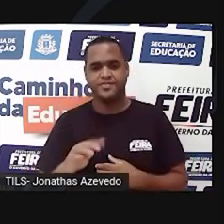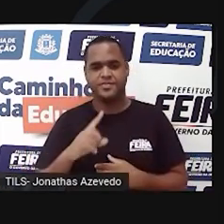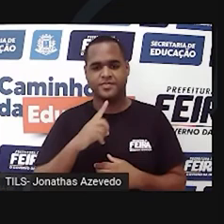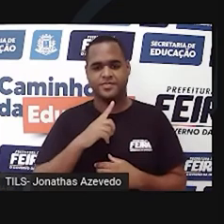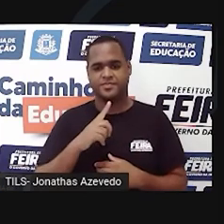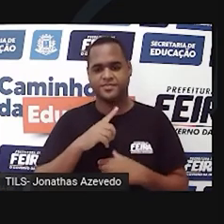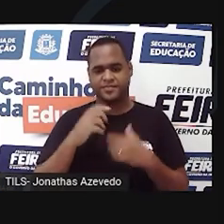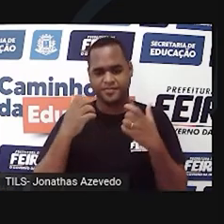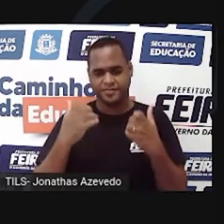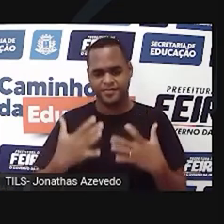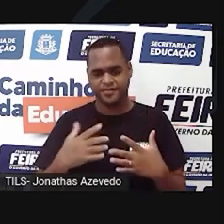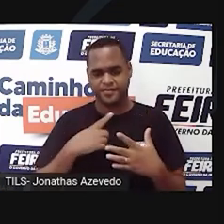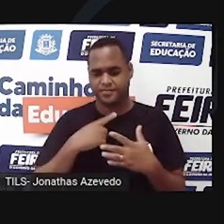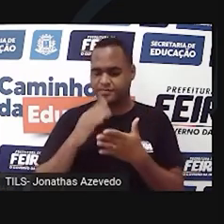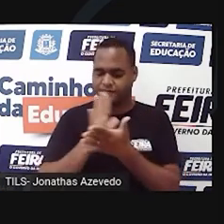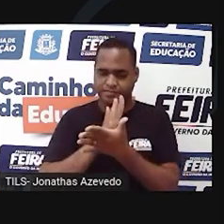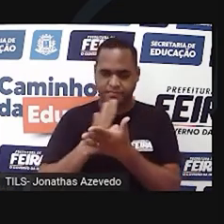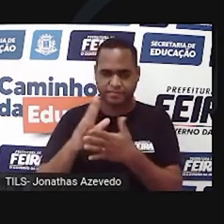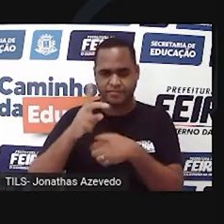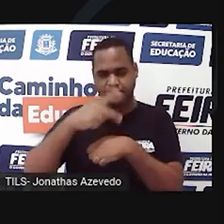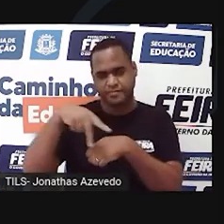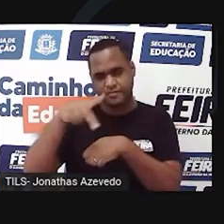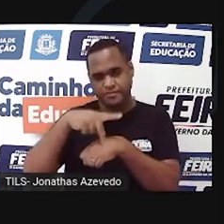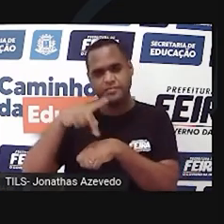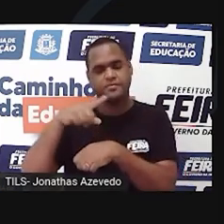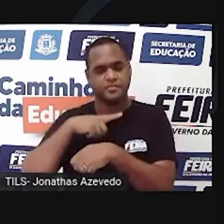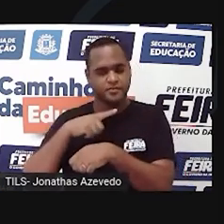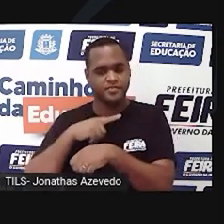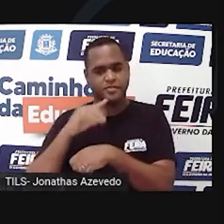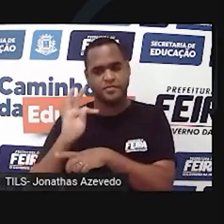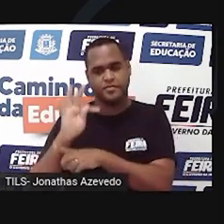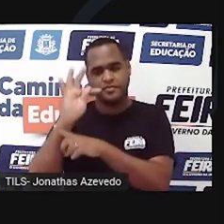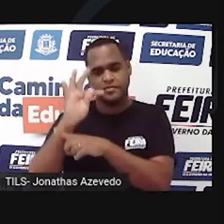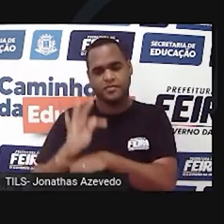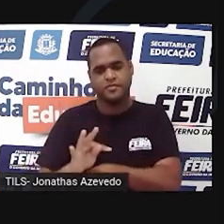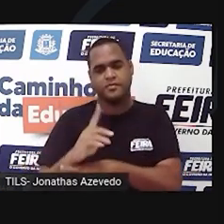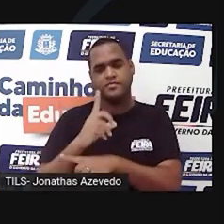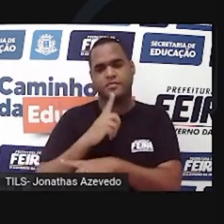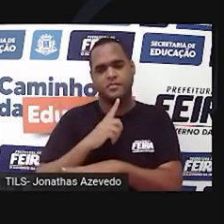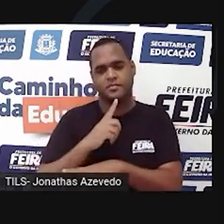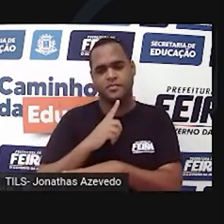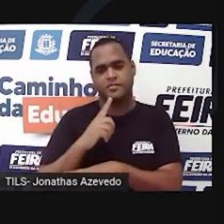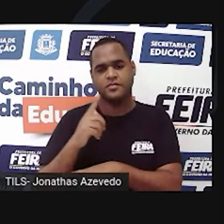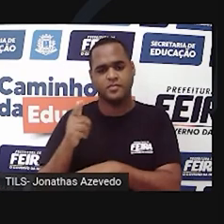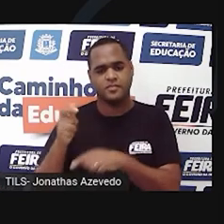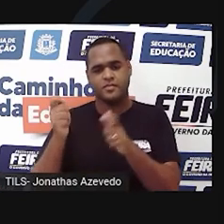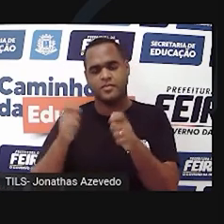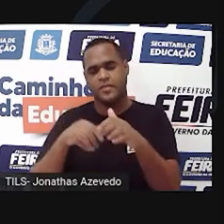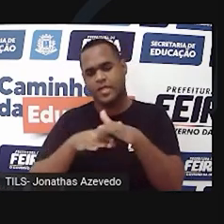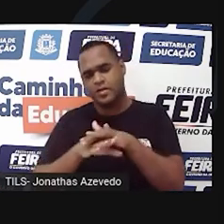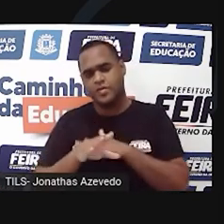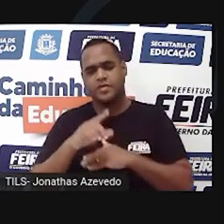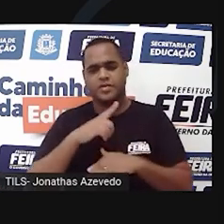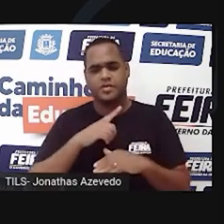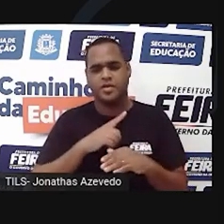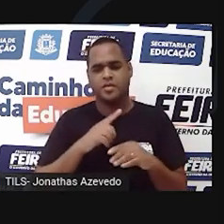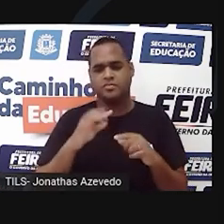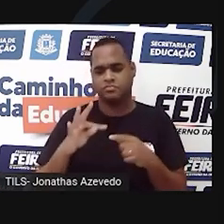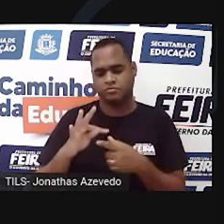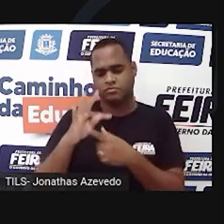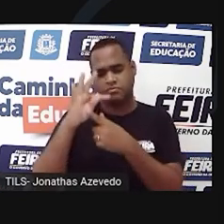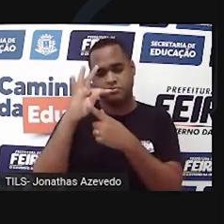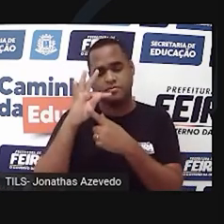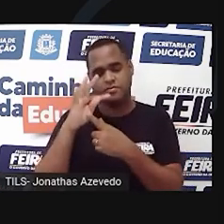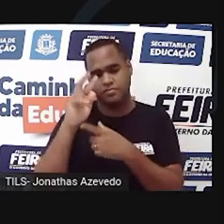em alguns países, a temperatura fica tão baixa que costuma até nevar.